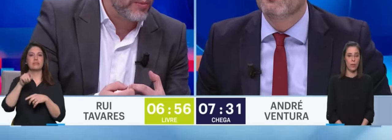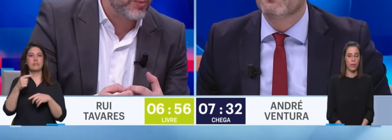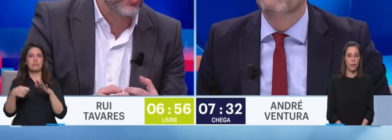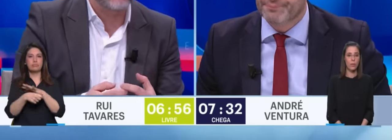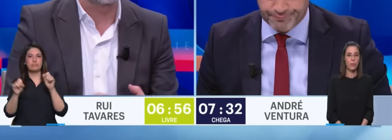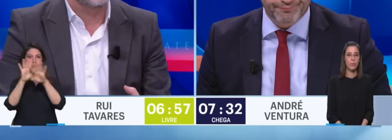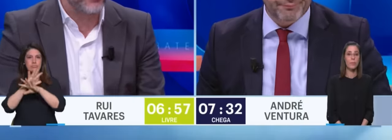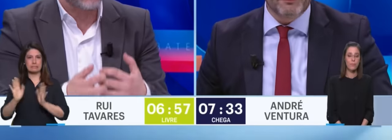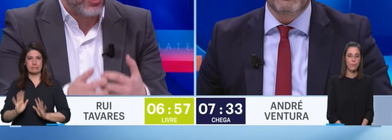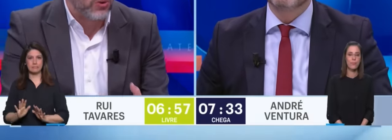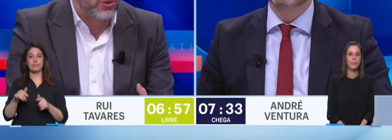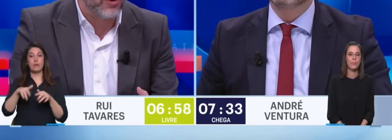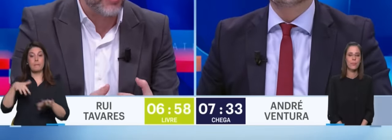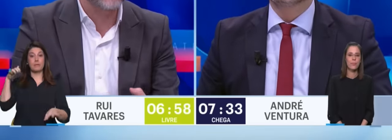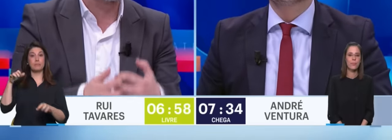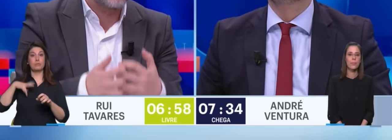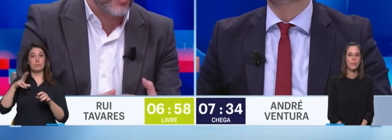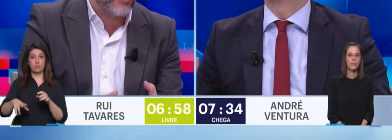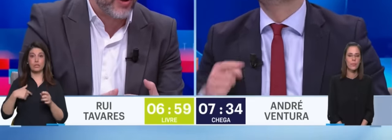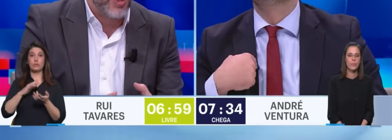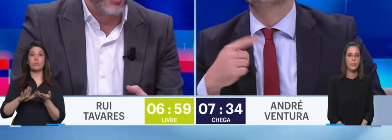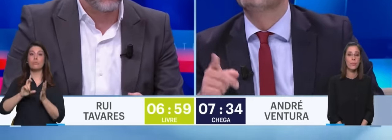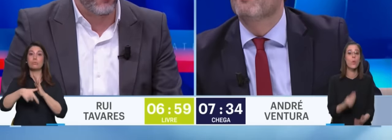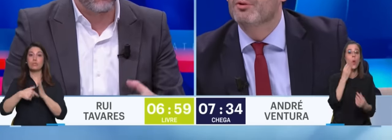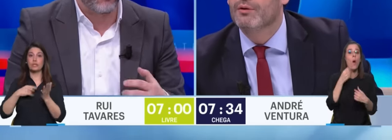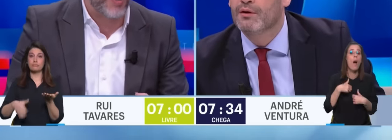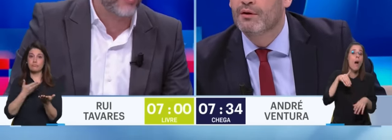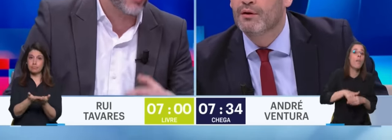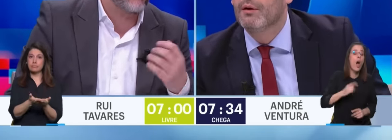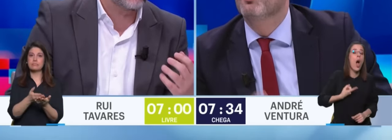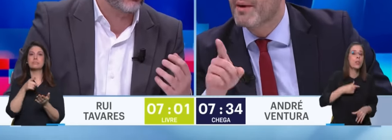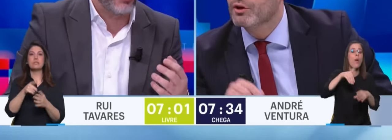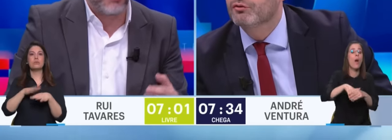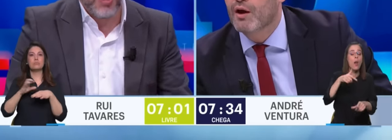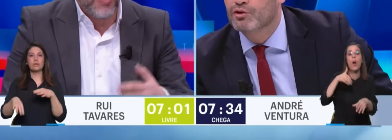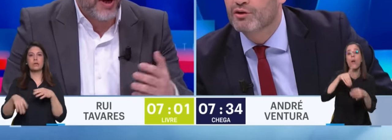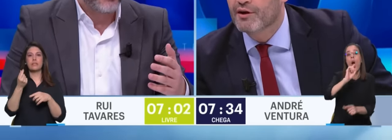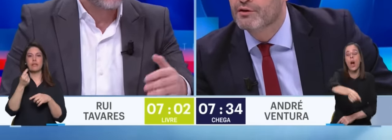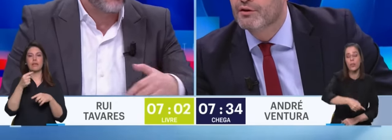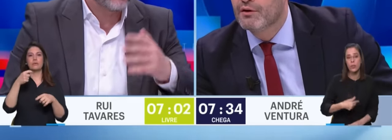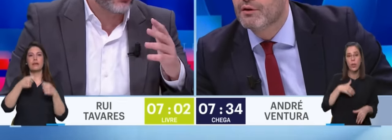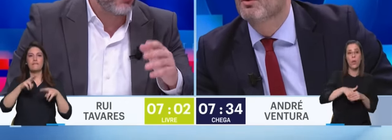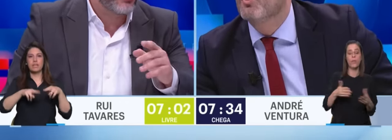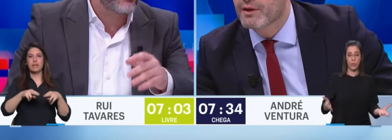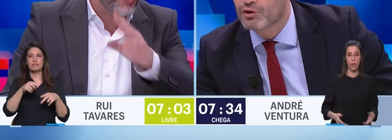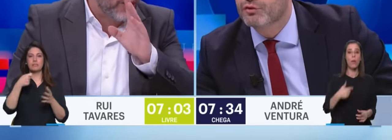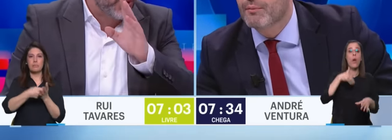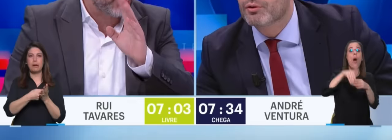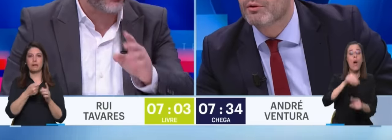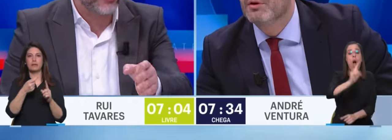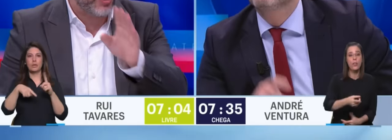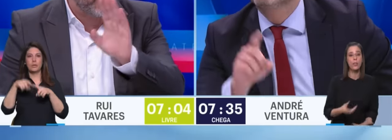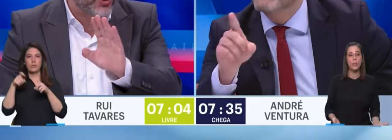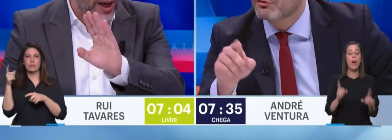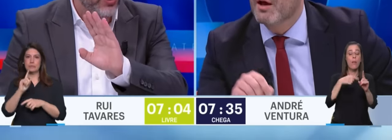no Parlamento português apresentei um projeto de resolução que tem precisamente a ver com o combate à evasão votamos também ajudaram a contribuir para el depois